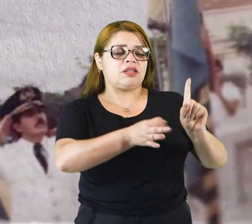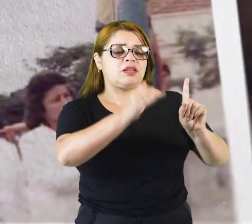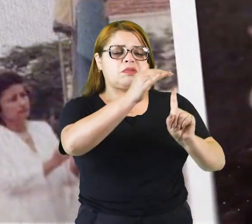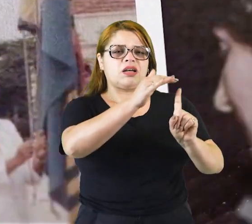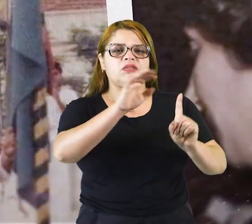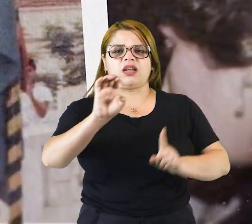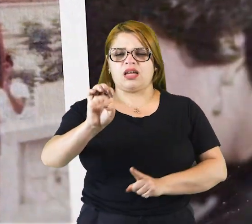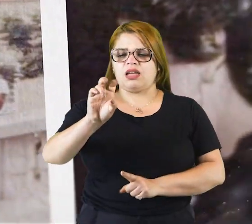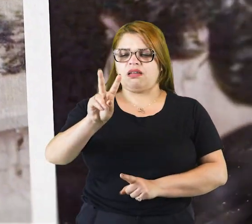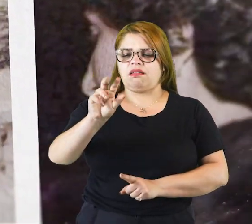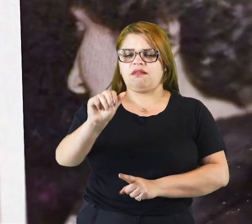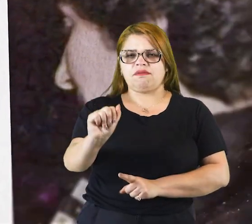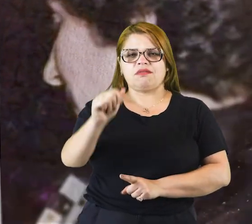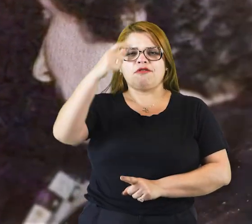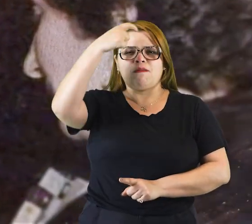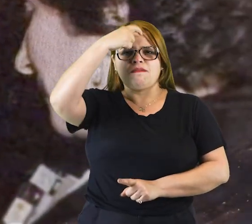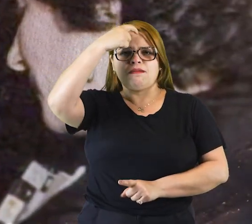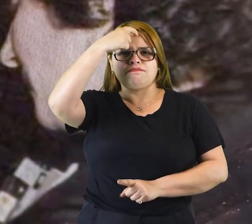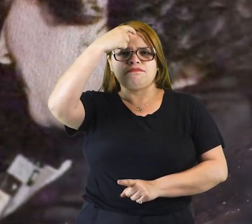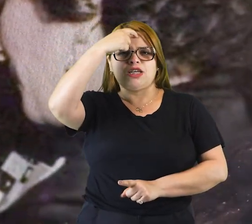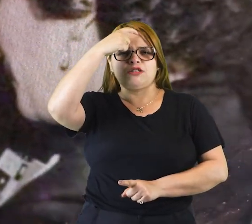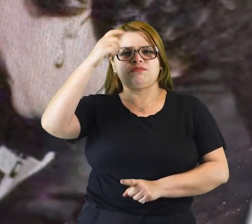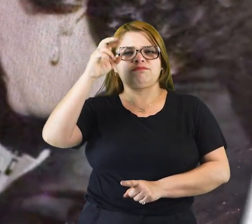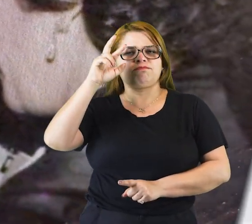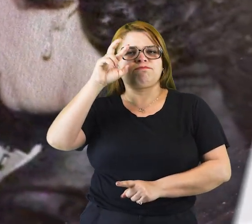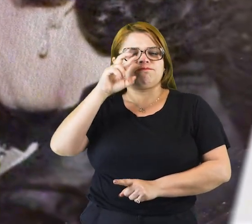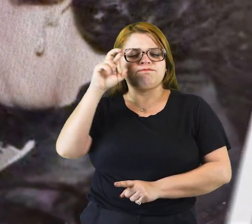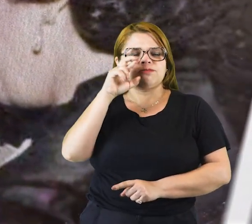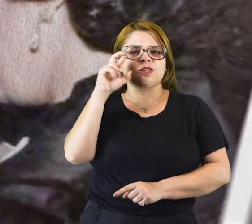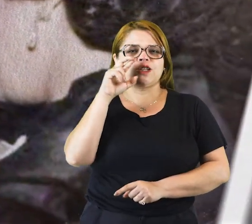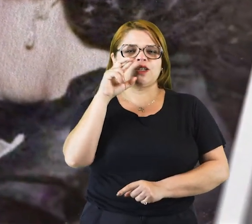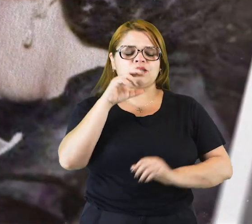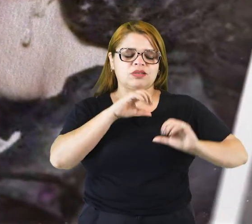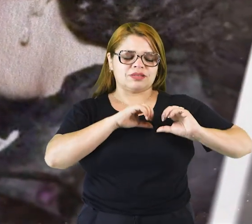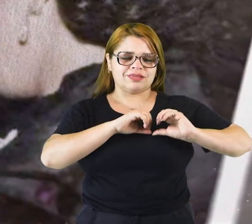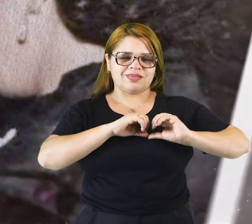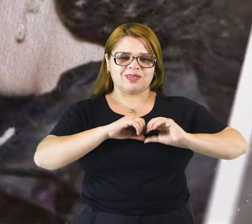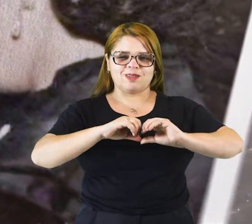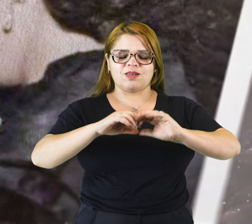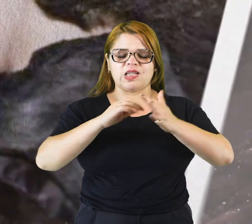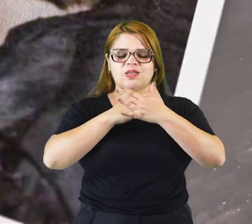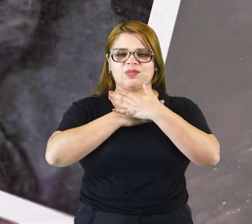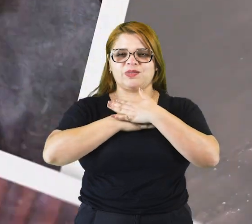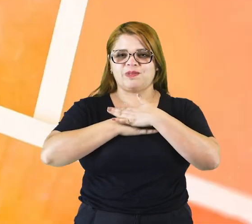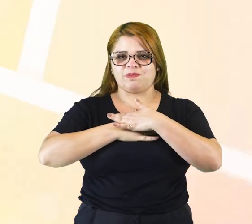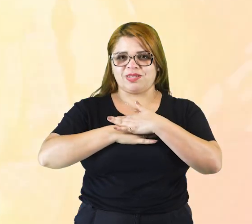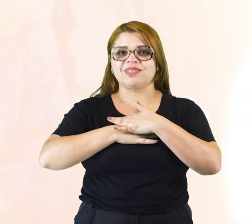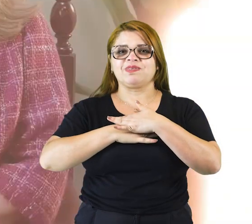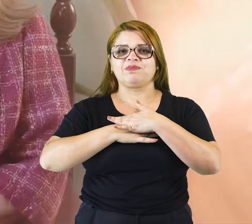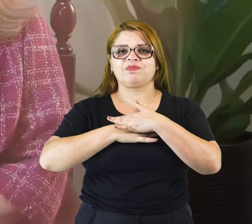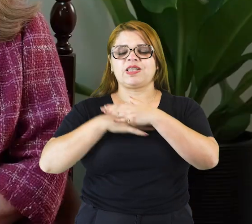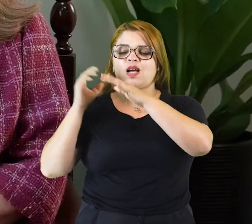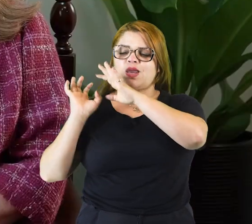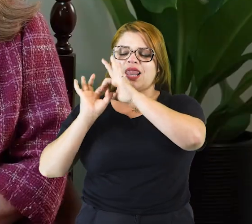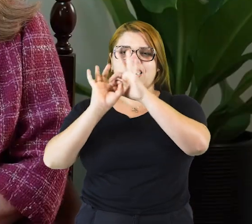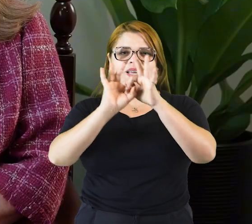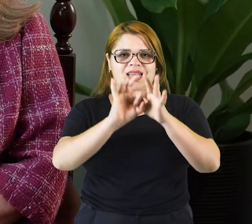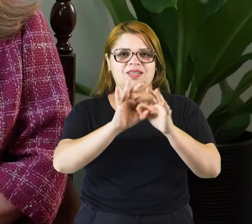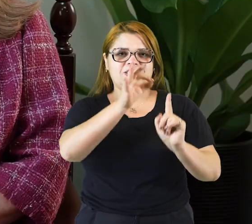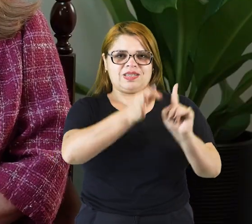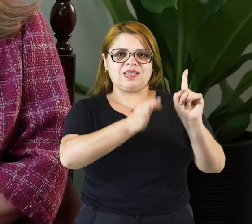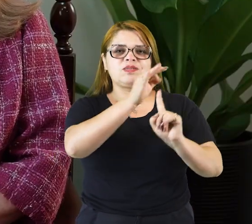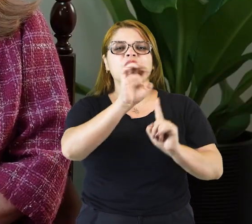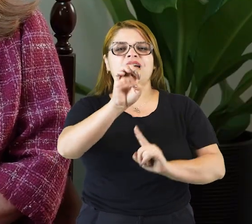ela é dotada de uma mente perspicaz e de um coração muito compassivo. O legado da desembargadora